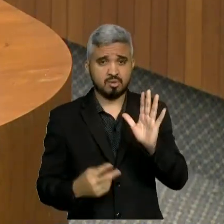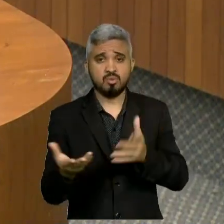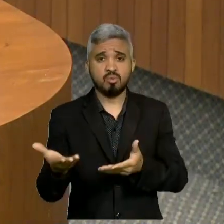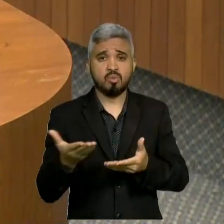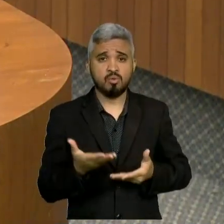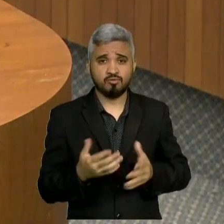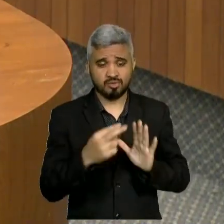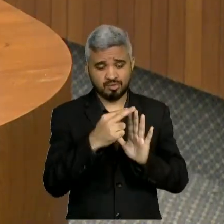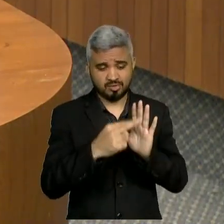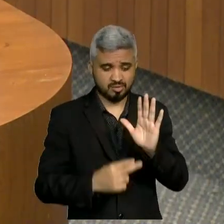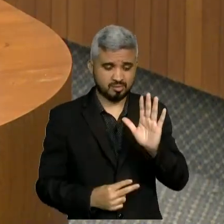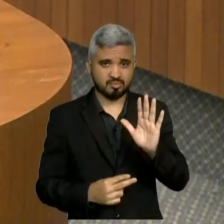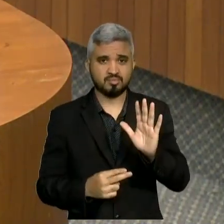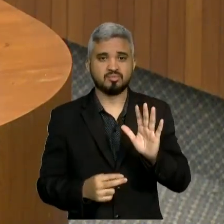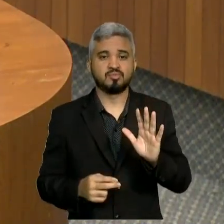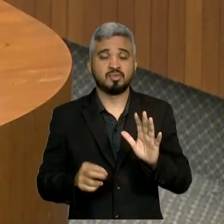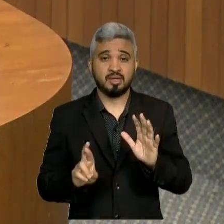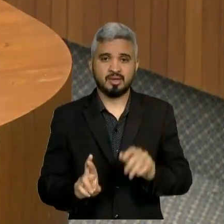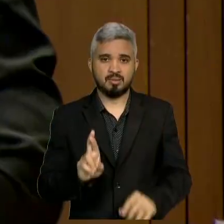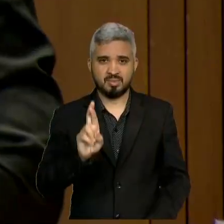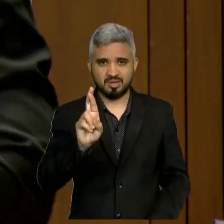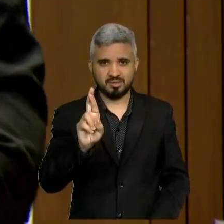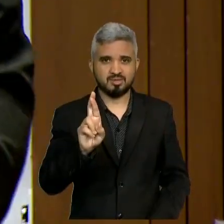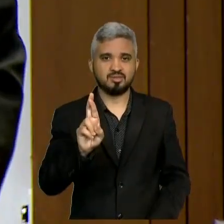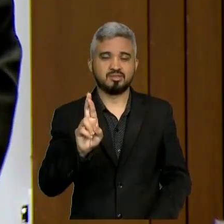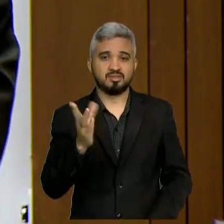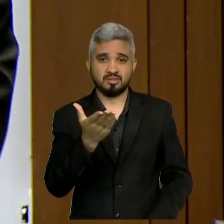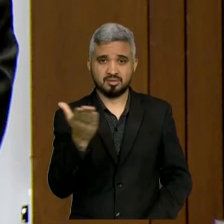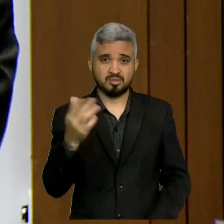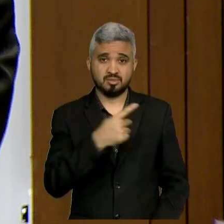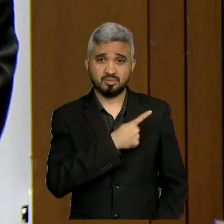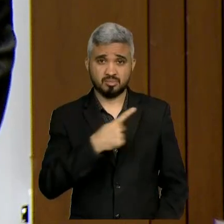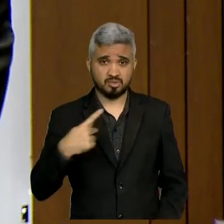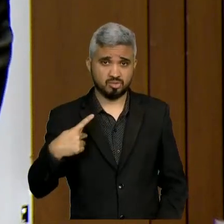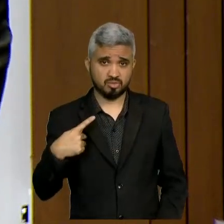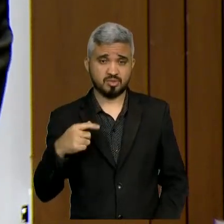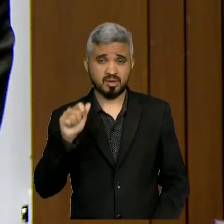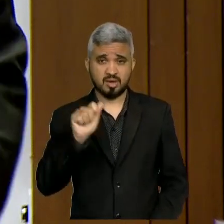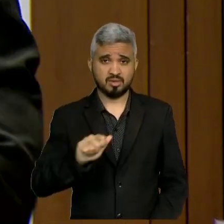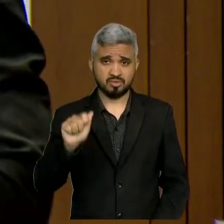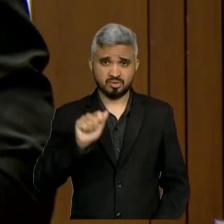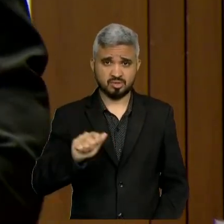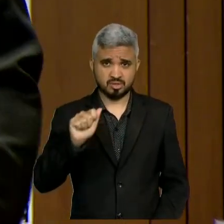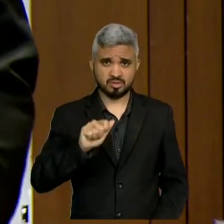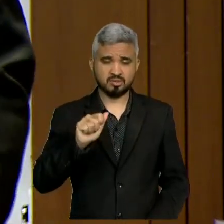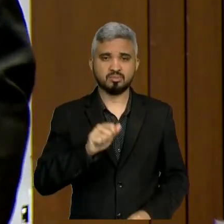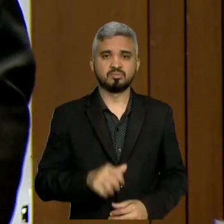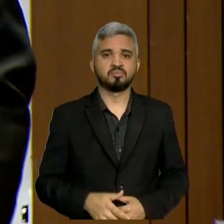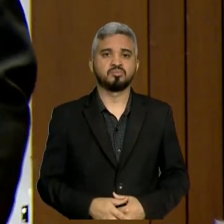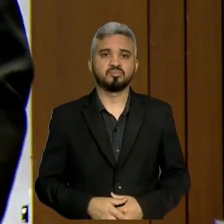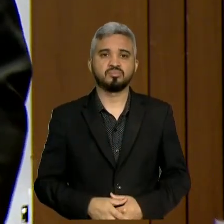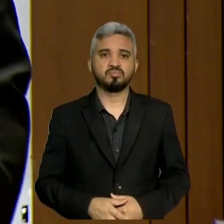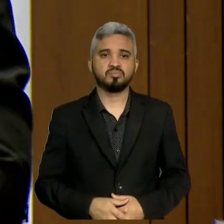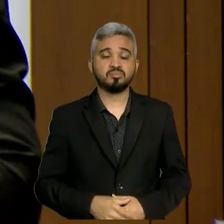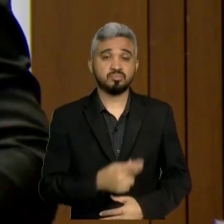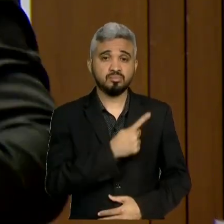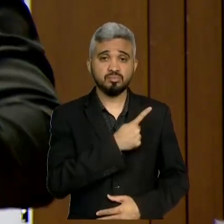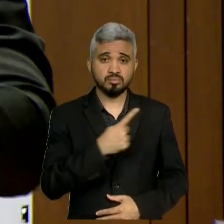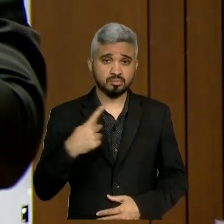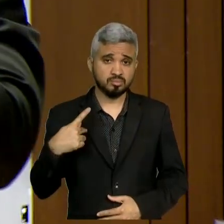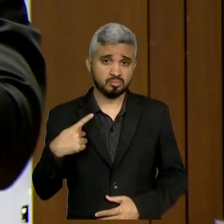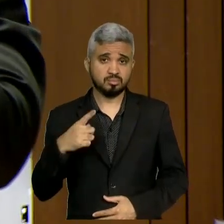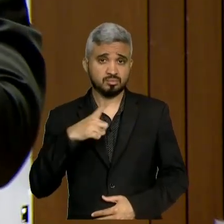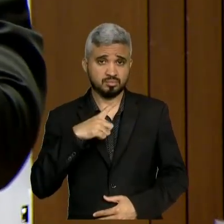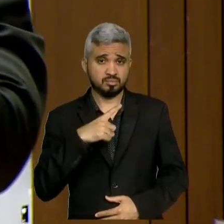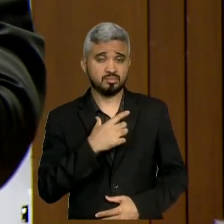convite em nome dos ministros que aqui estão representados por esta associação, que eles têm o prazer de convidar todos